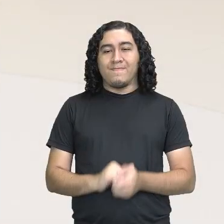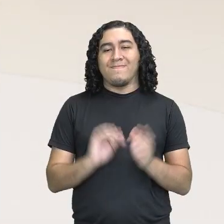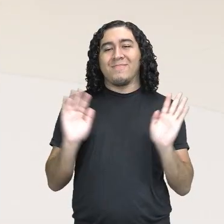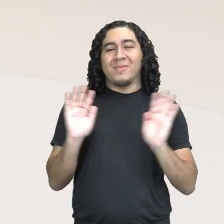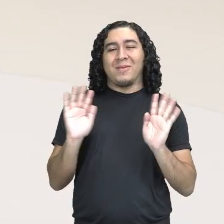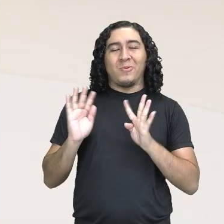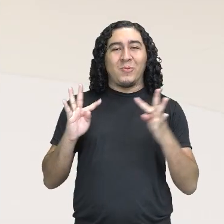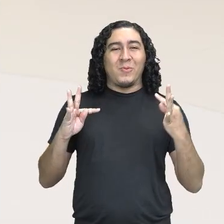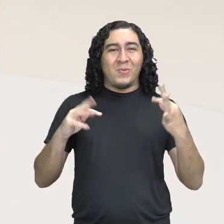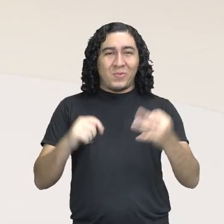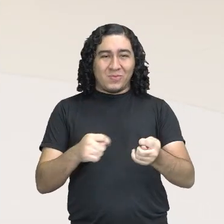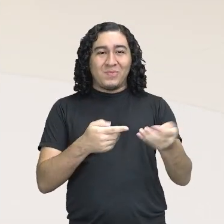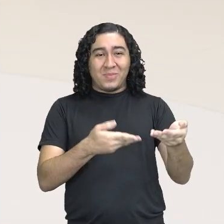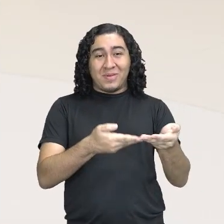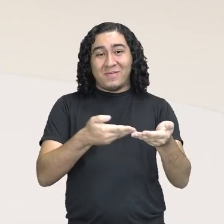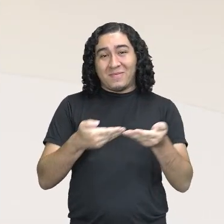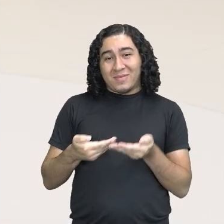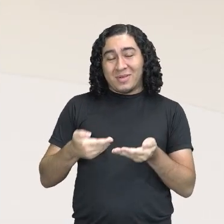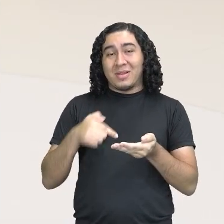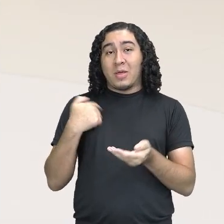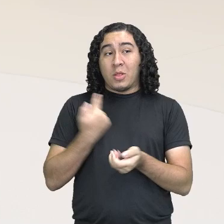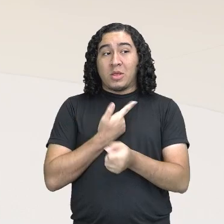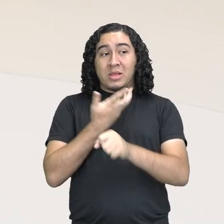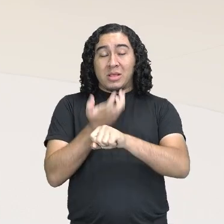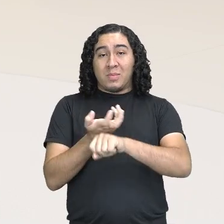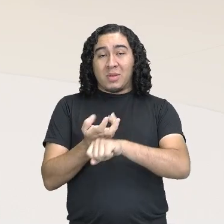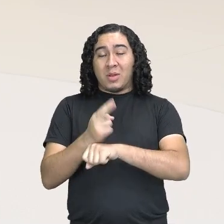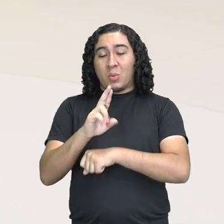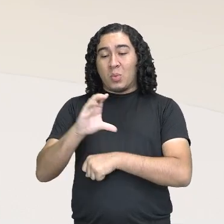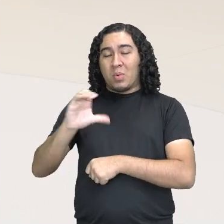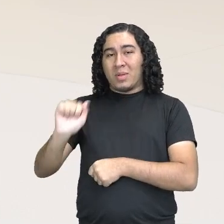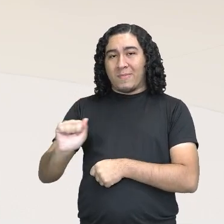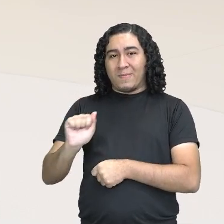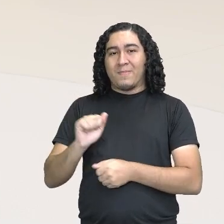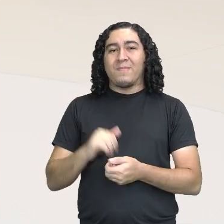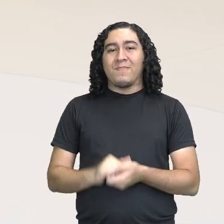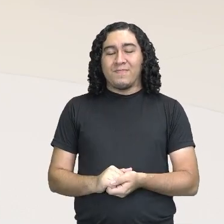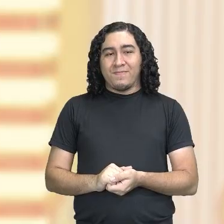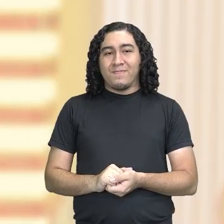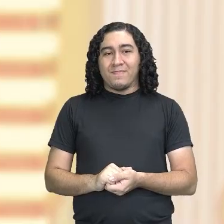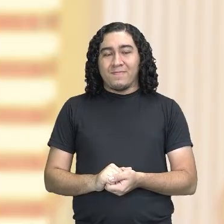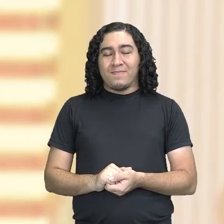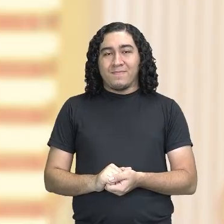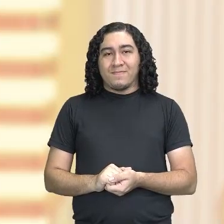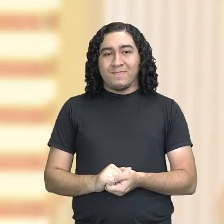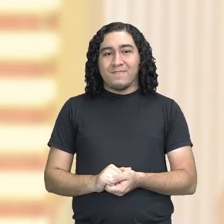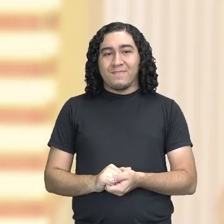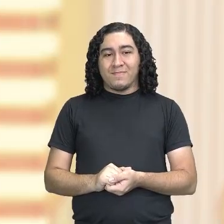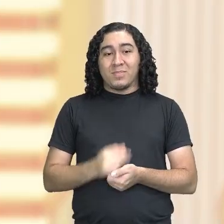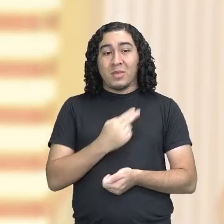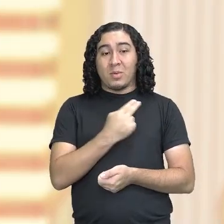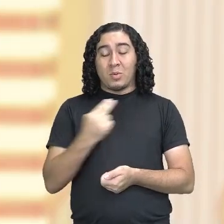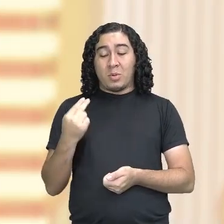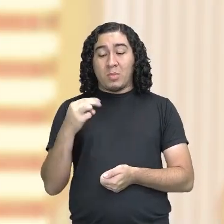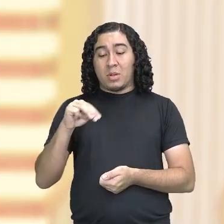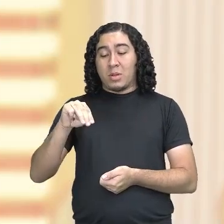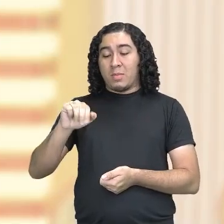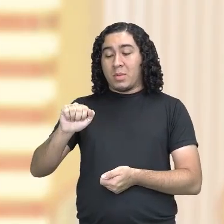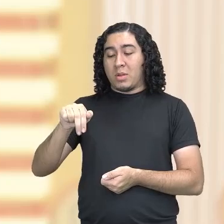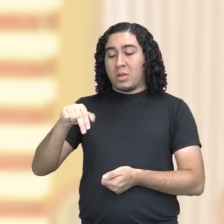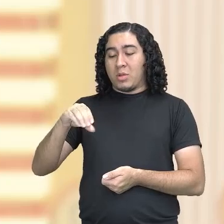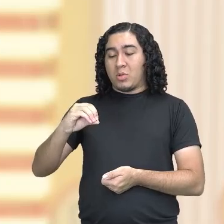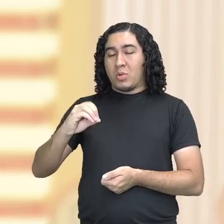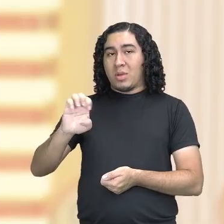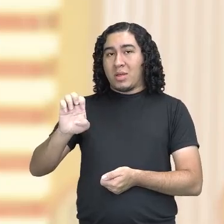Olá a todos, sejam bem-vindos à nossa unidade curricular de aprofundamento. Eu sou a professora Manuela